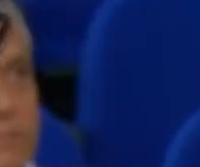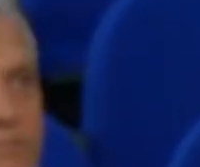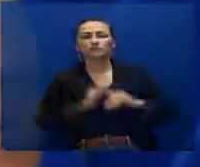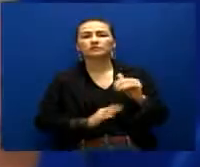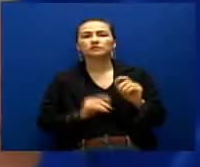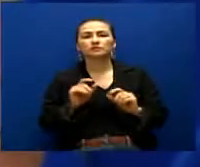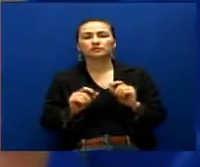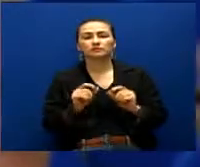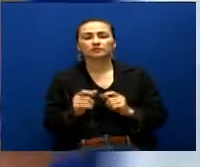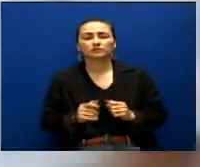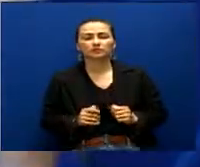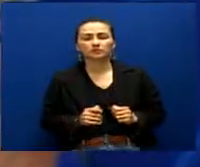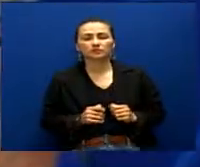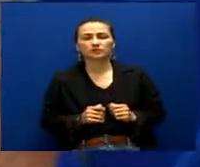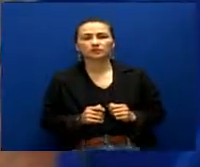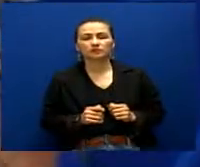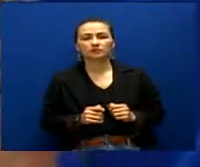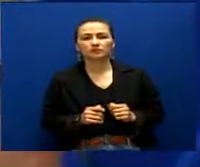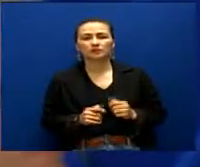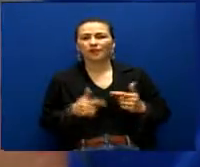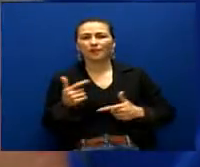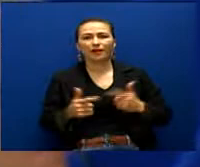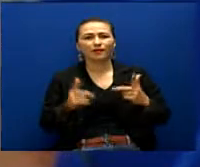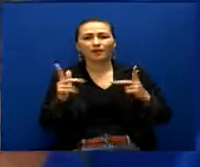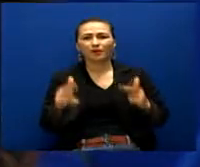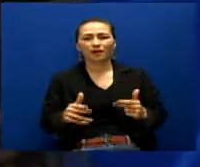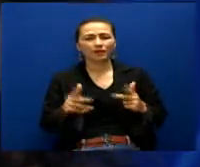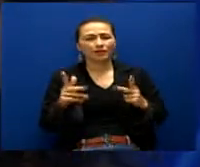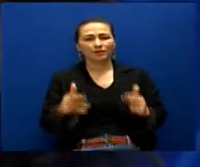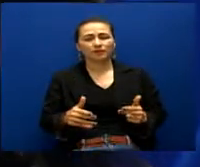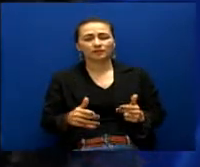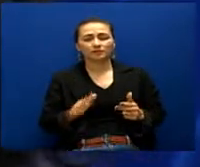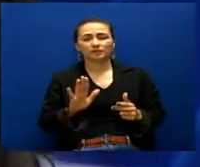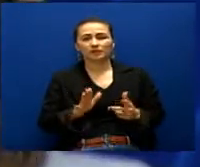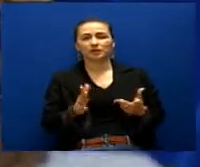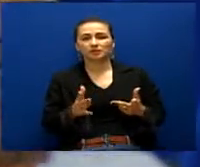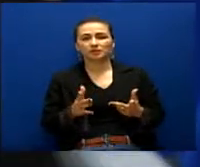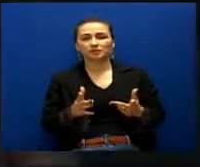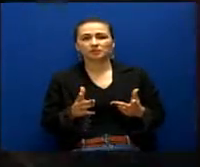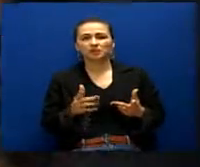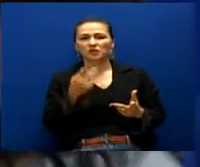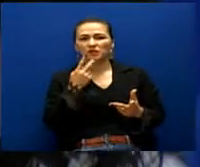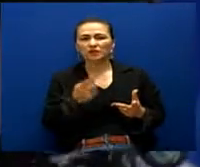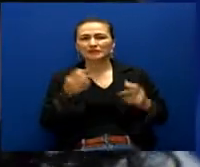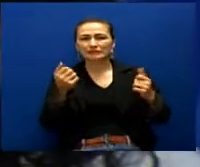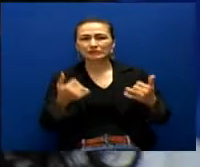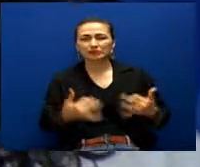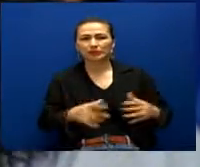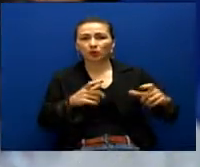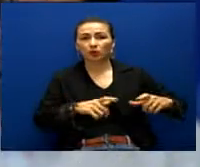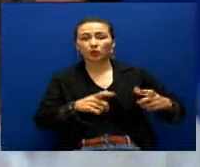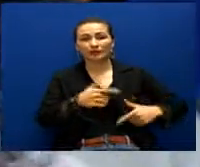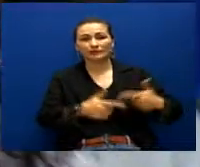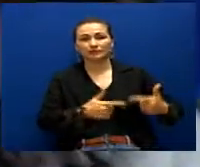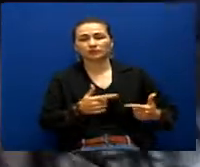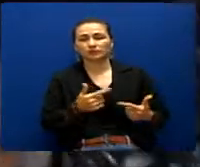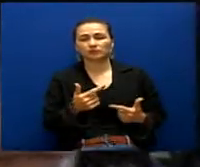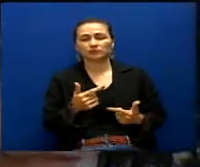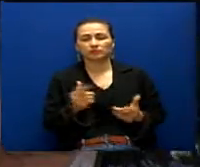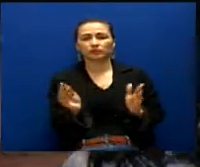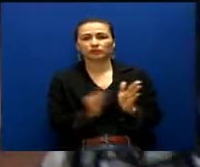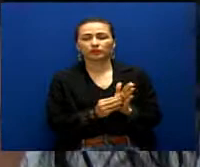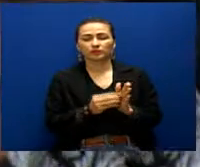têm a mesma função, mas não diz aonde vai ser utilizado. Só um minutinho para eu